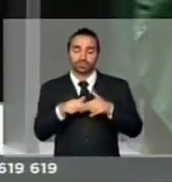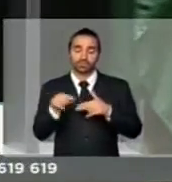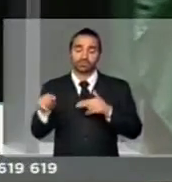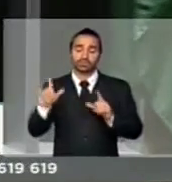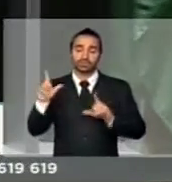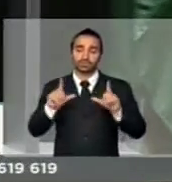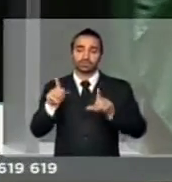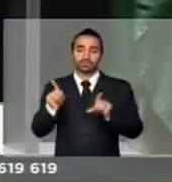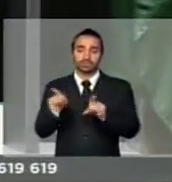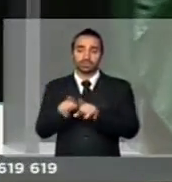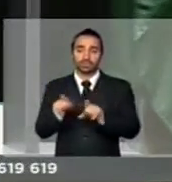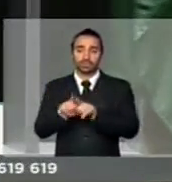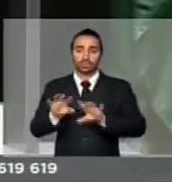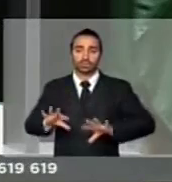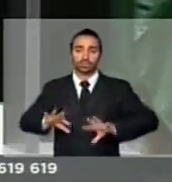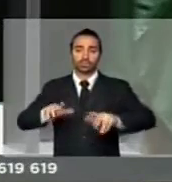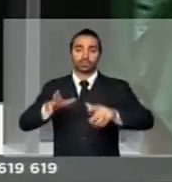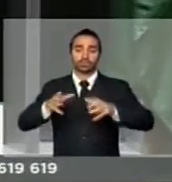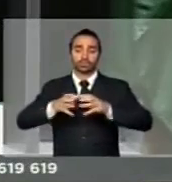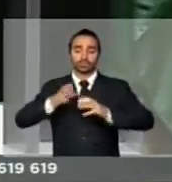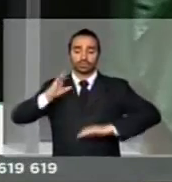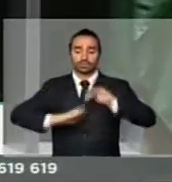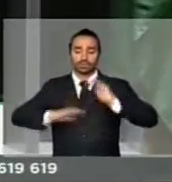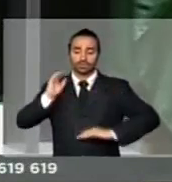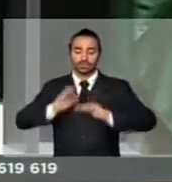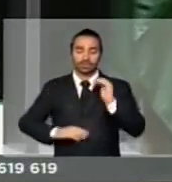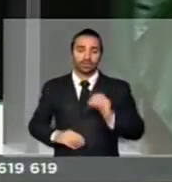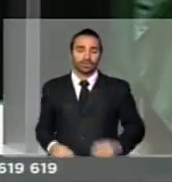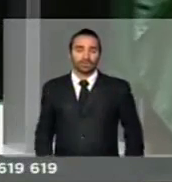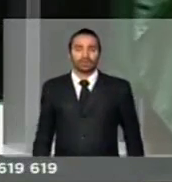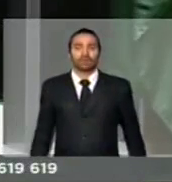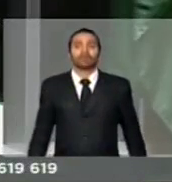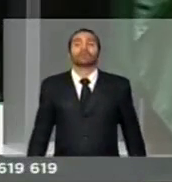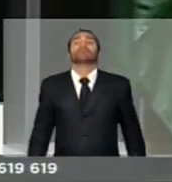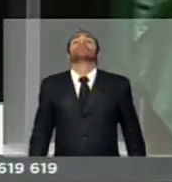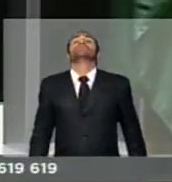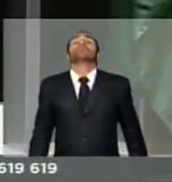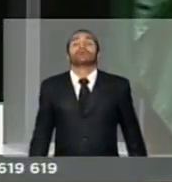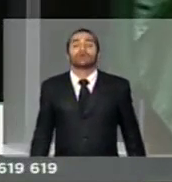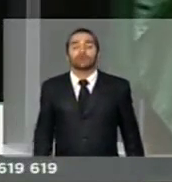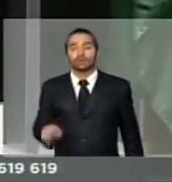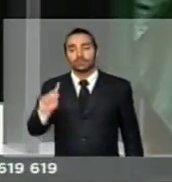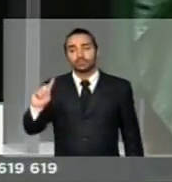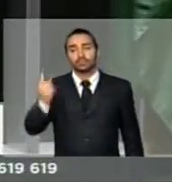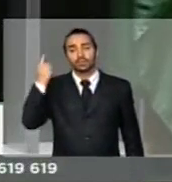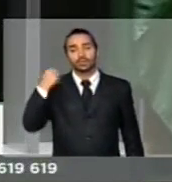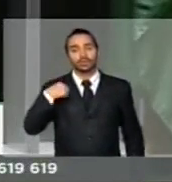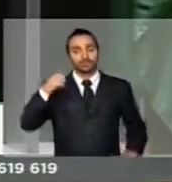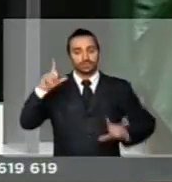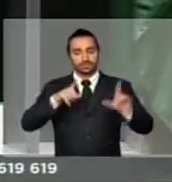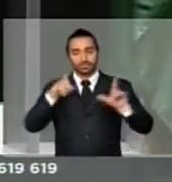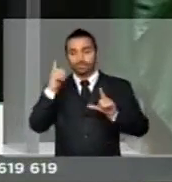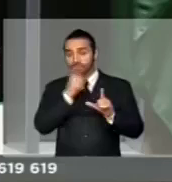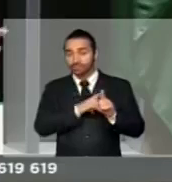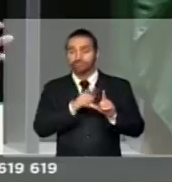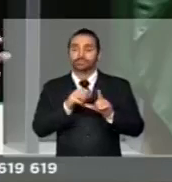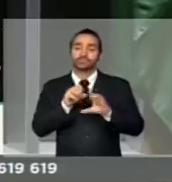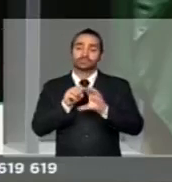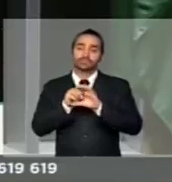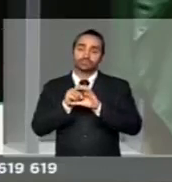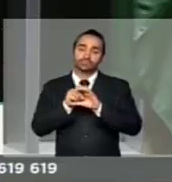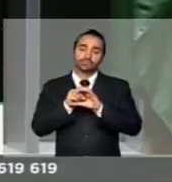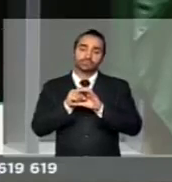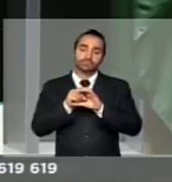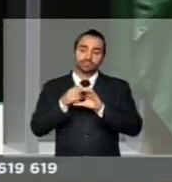a sua equipe. Se destacou à época por ser a primeira televisão a transmitir um jogo de